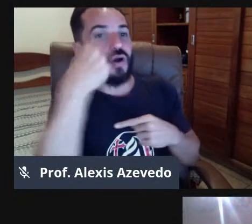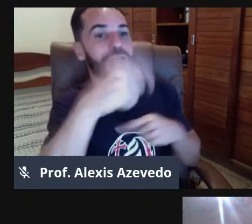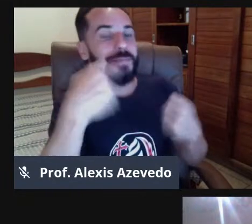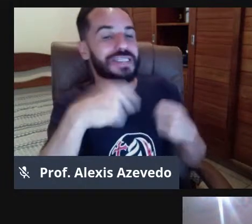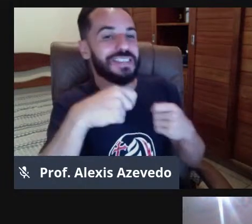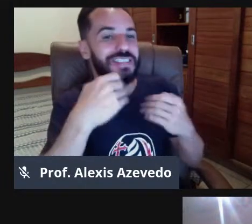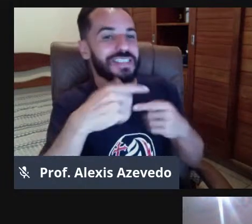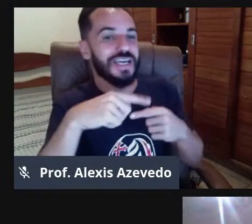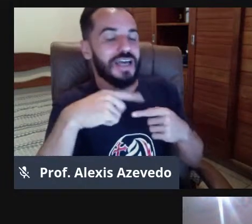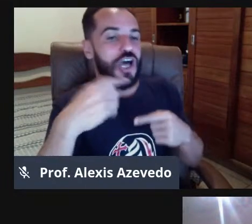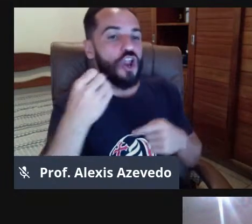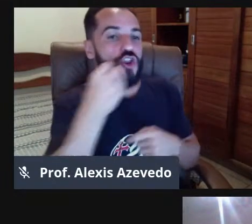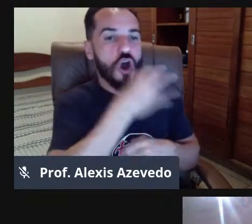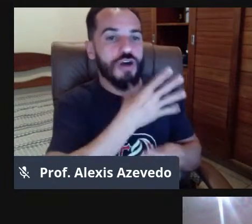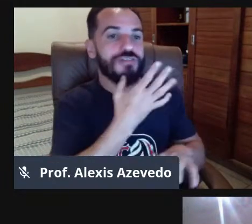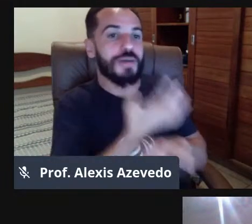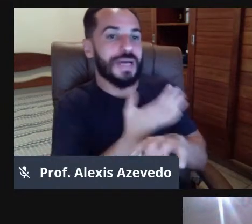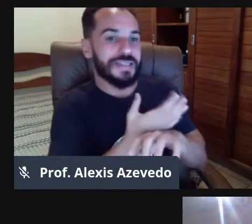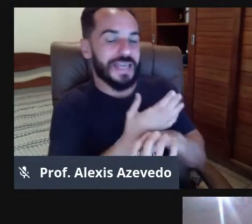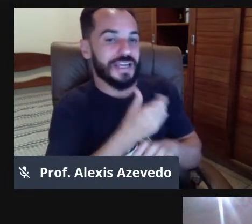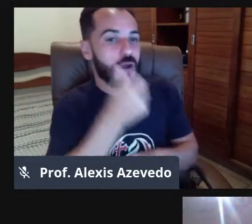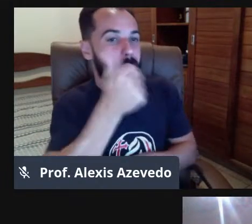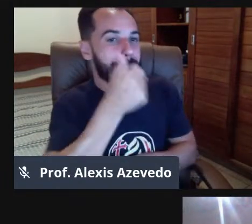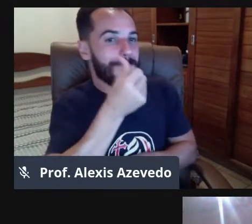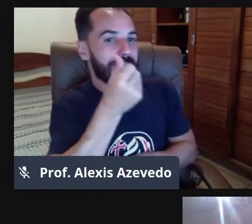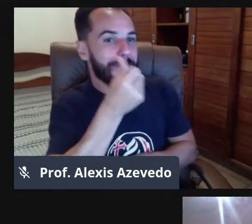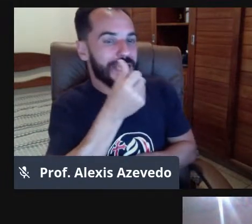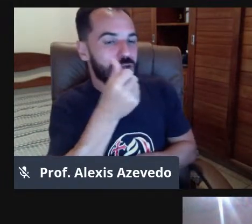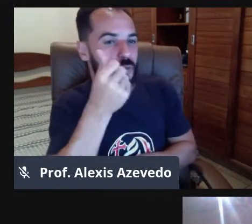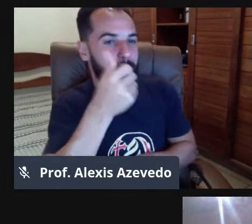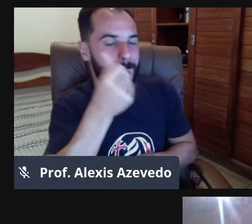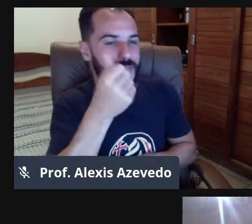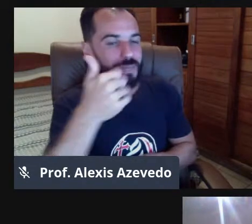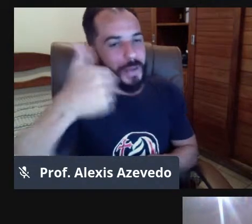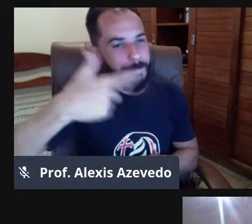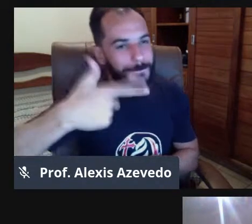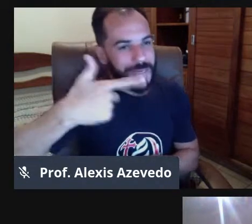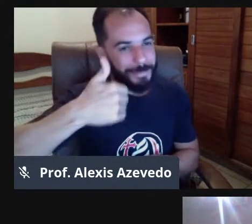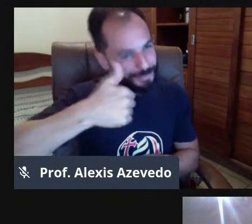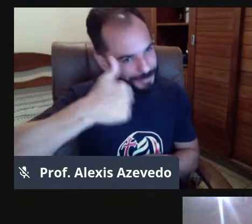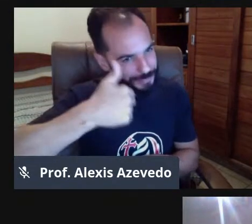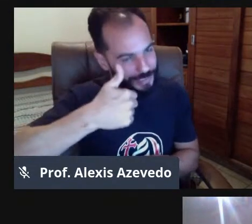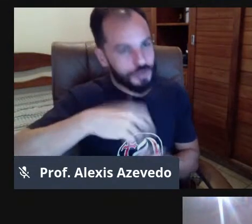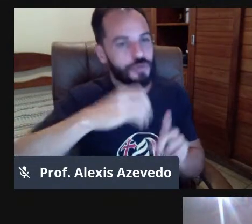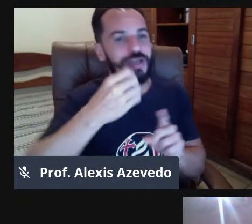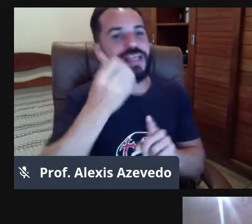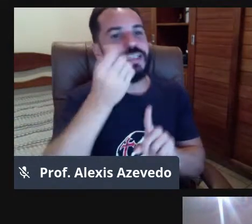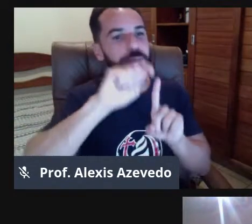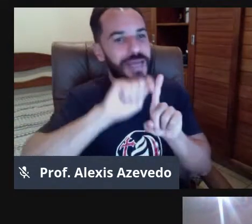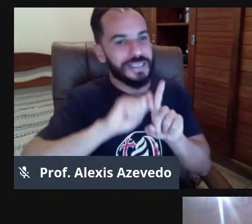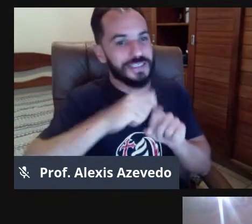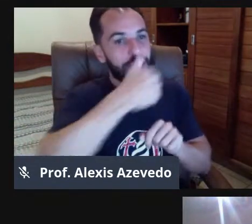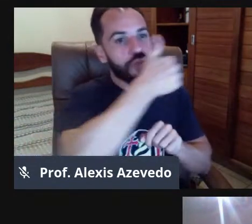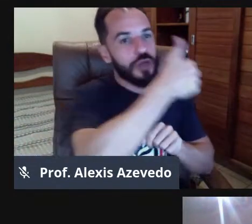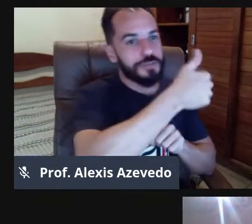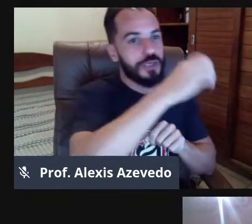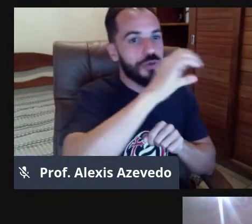folder para o primeiro semestre de 2021, tá? Para agora ele funciona bem.